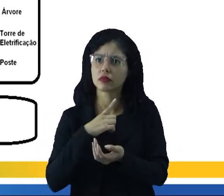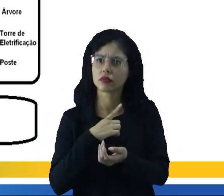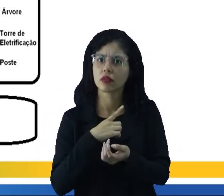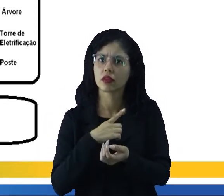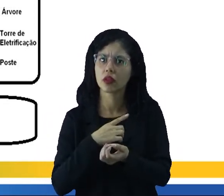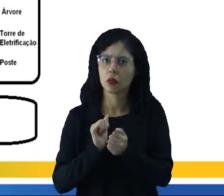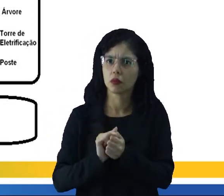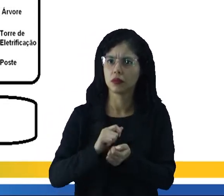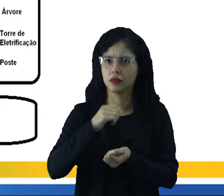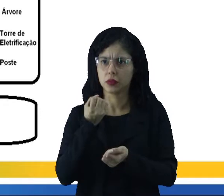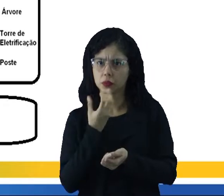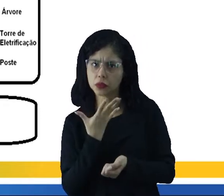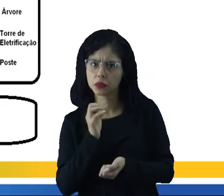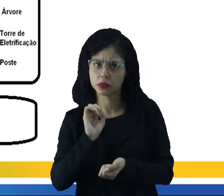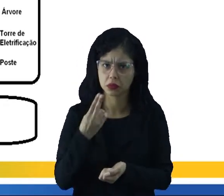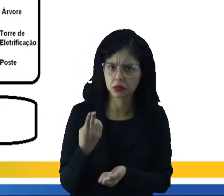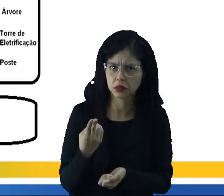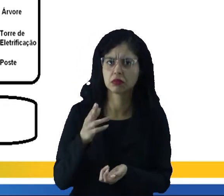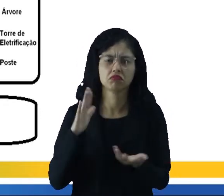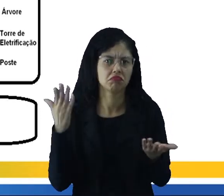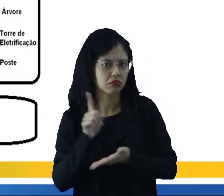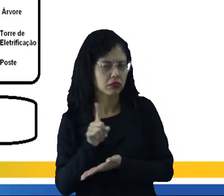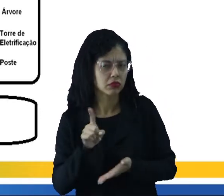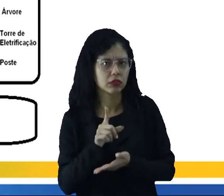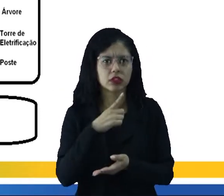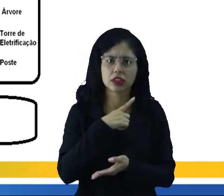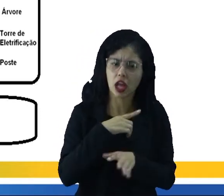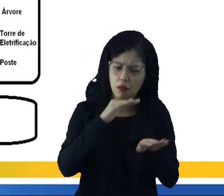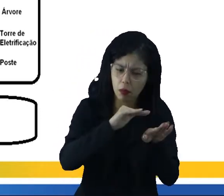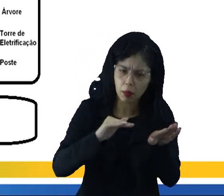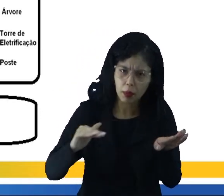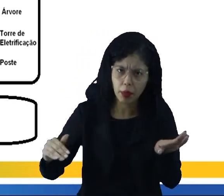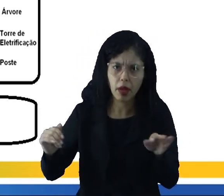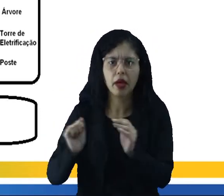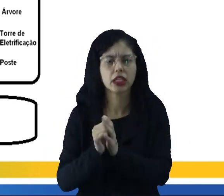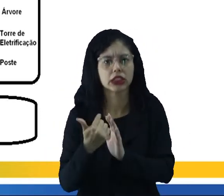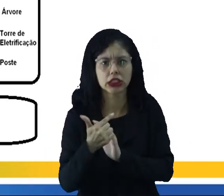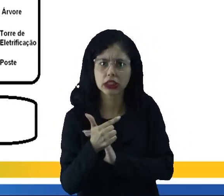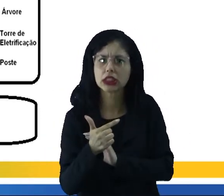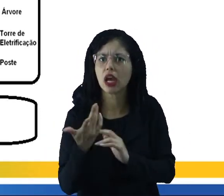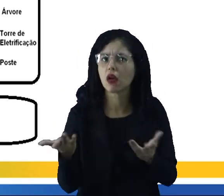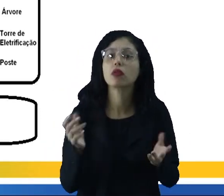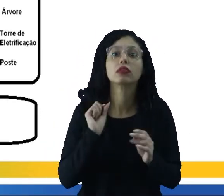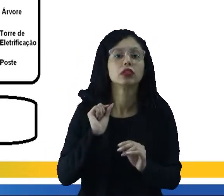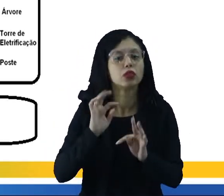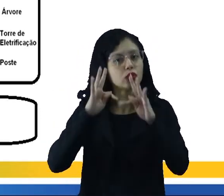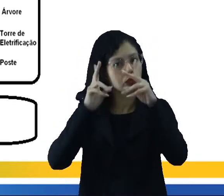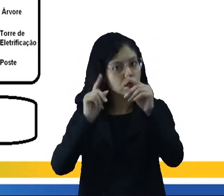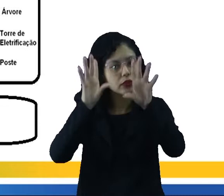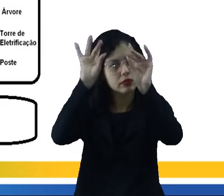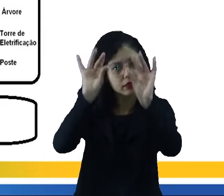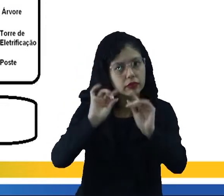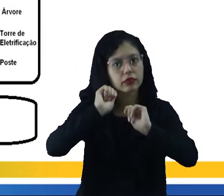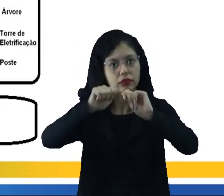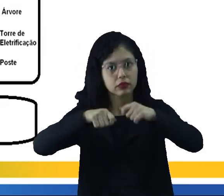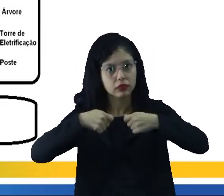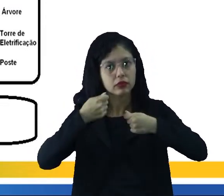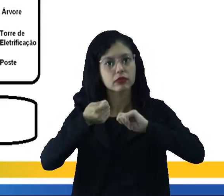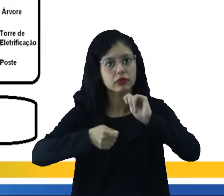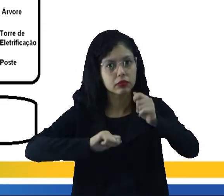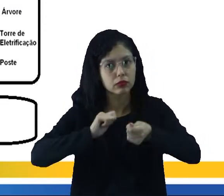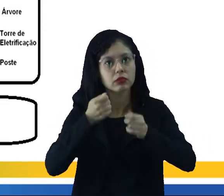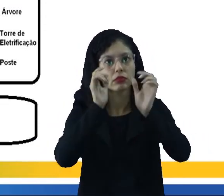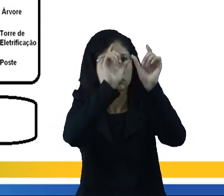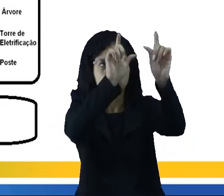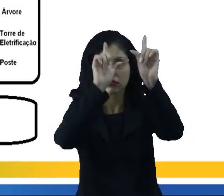está pavimentada, não está pavimentada, ela é asfaltada, é uma ferrovia. Então tudo isso tem uma